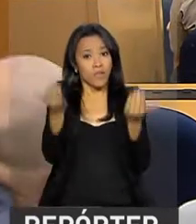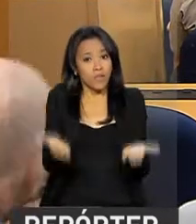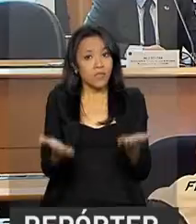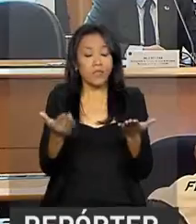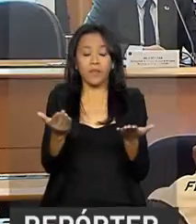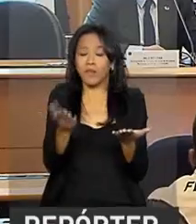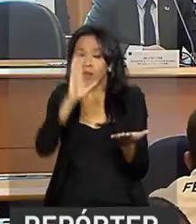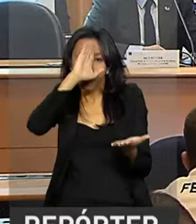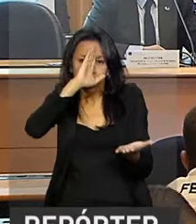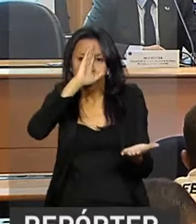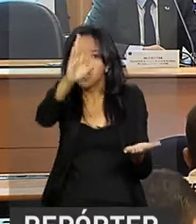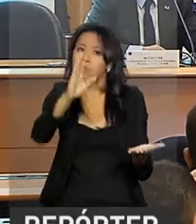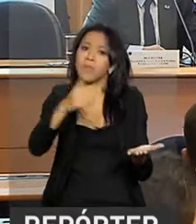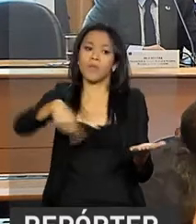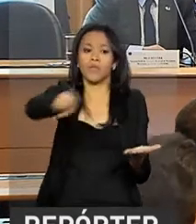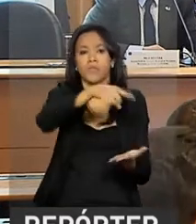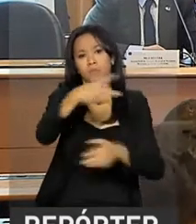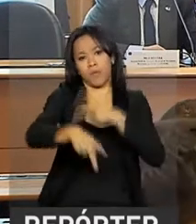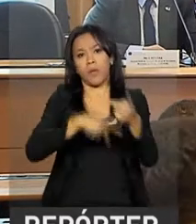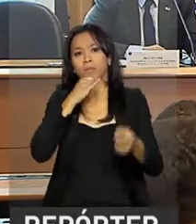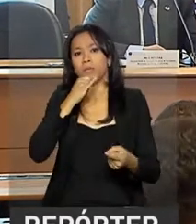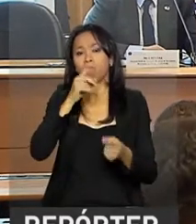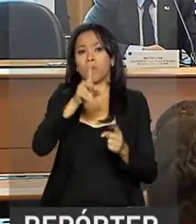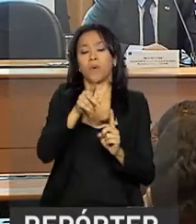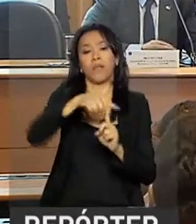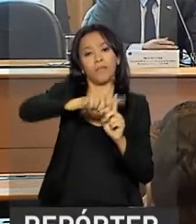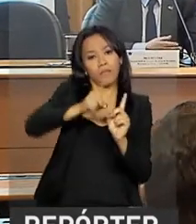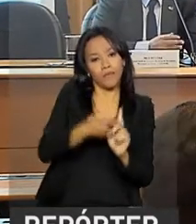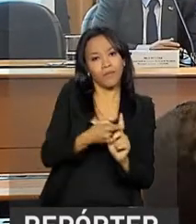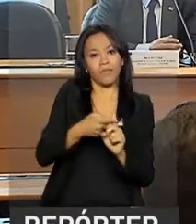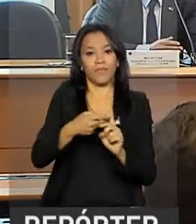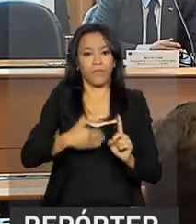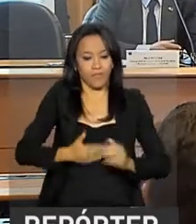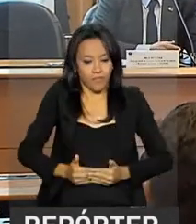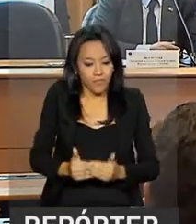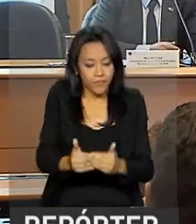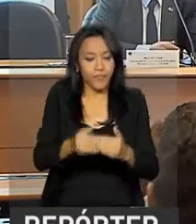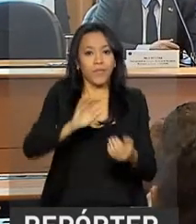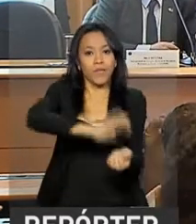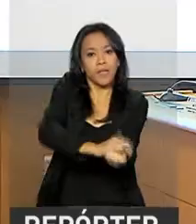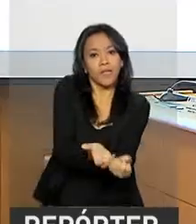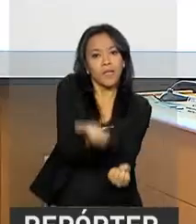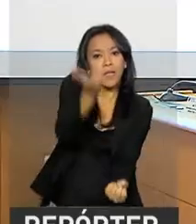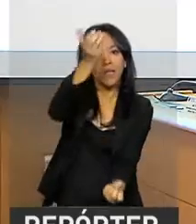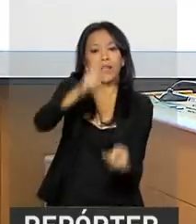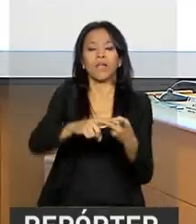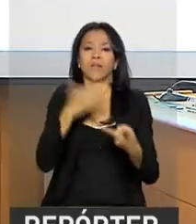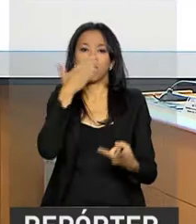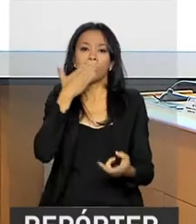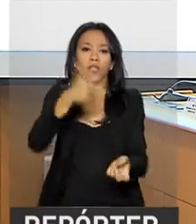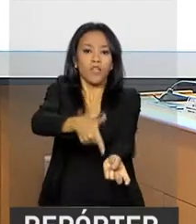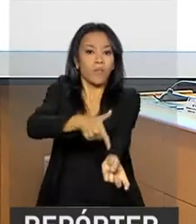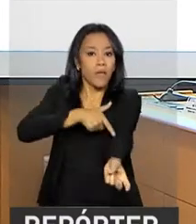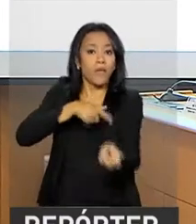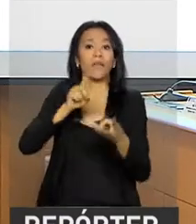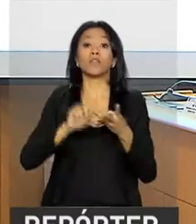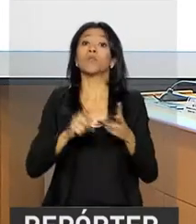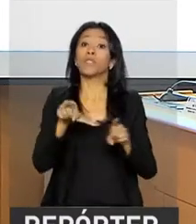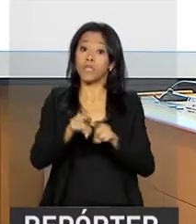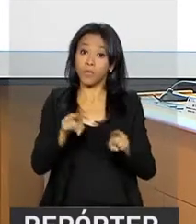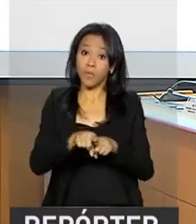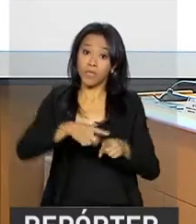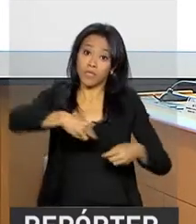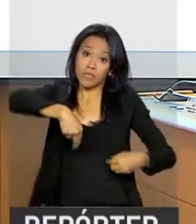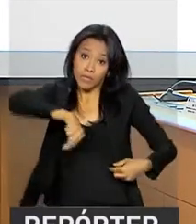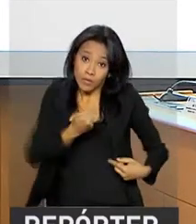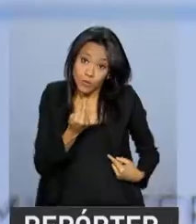para a população como pré natal e acompanhamento de hipertensos e diabéticos e procedimentos cirúrgicos de pequena